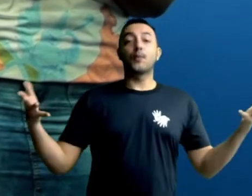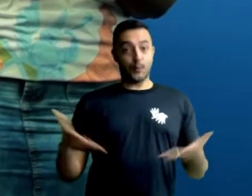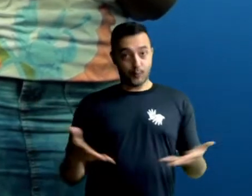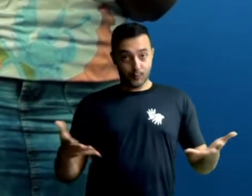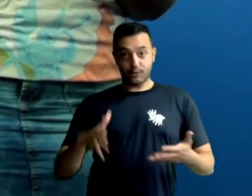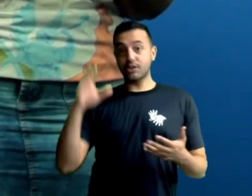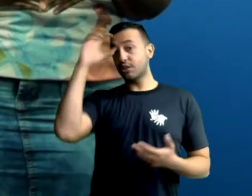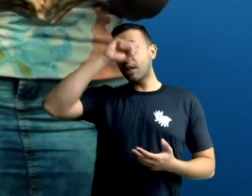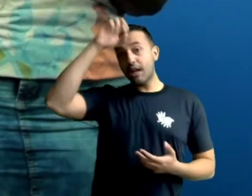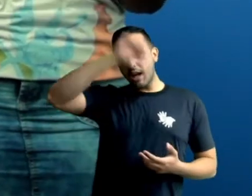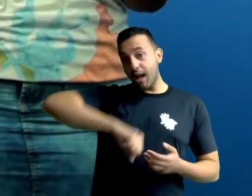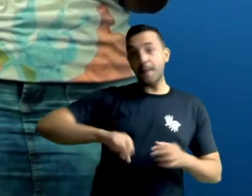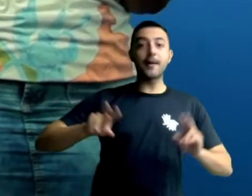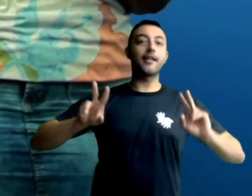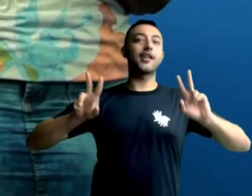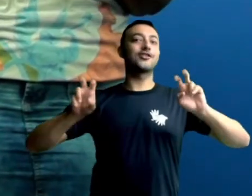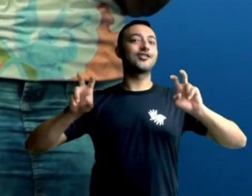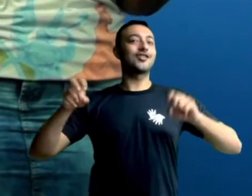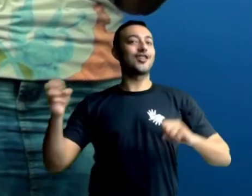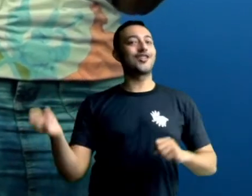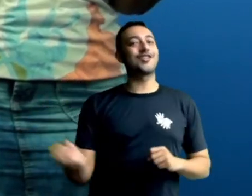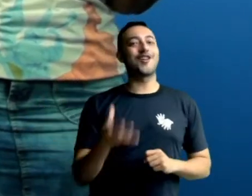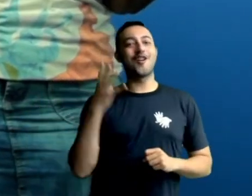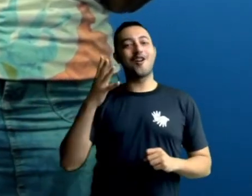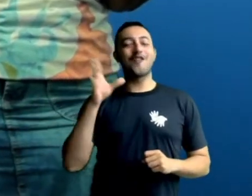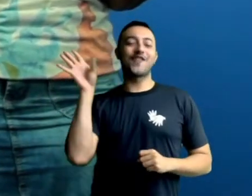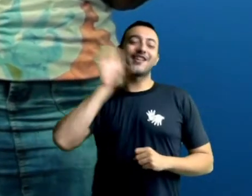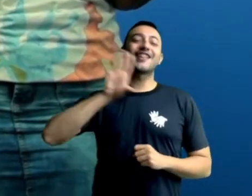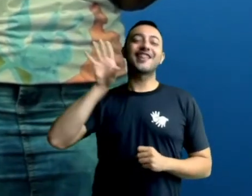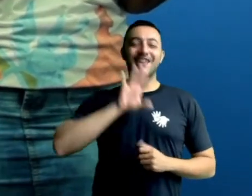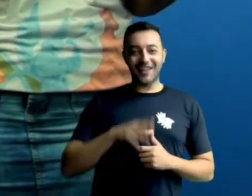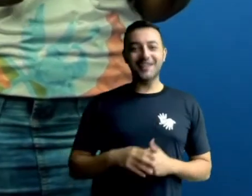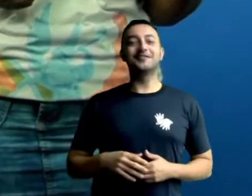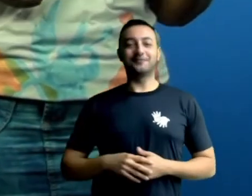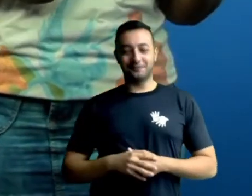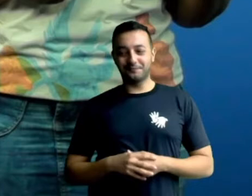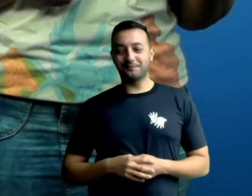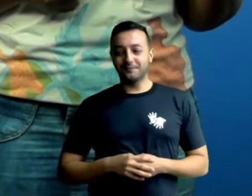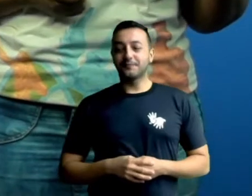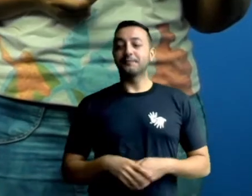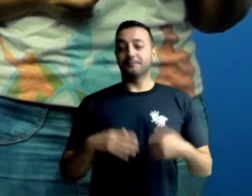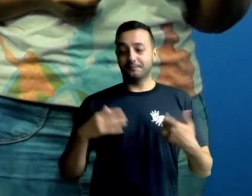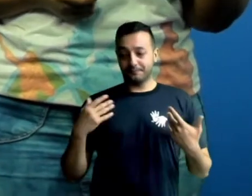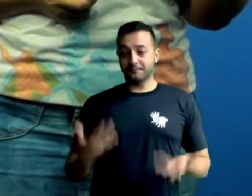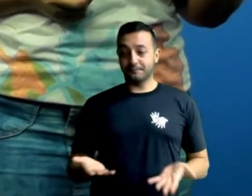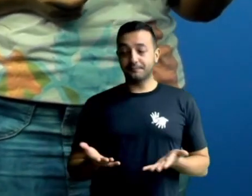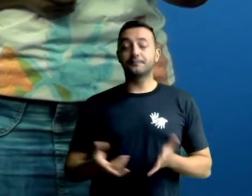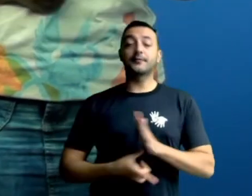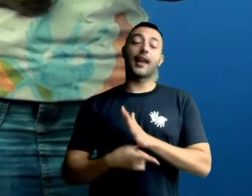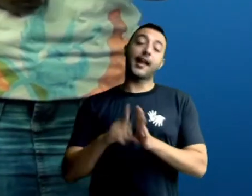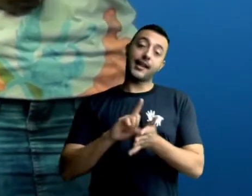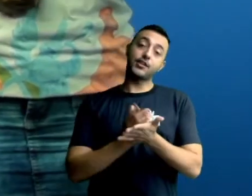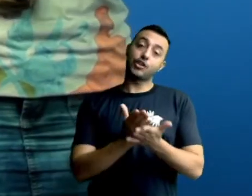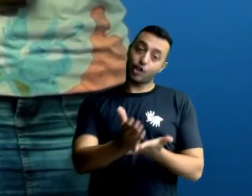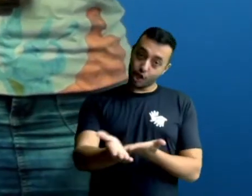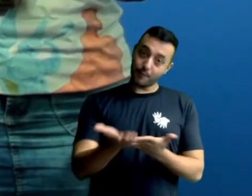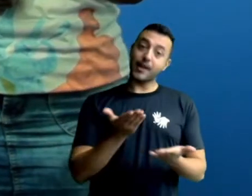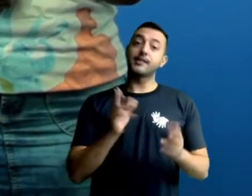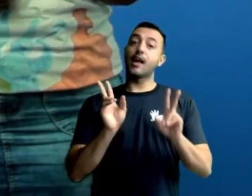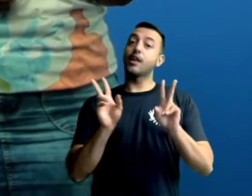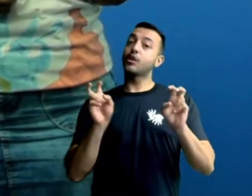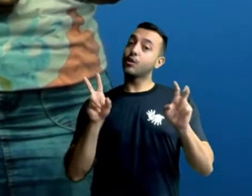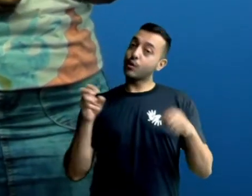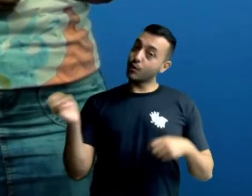vamos aprender assuntos novos, muito legais, hein, pessoal? Bem, antes de começar o nosso